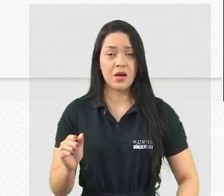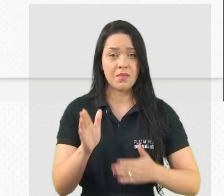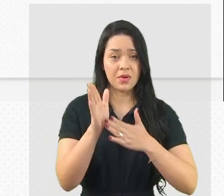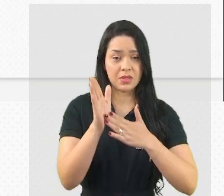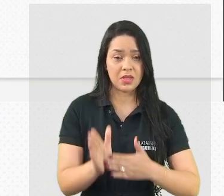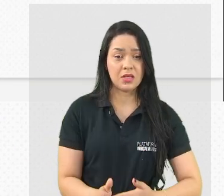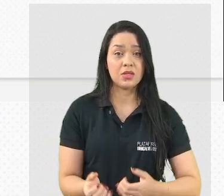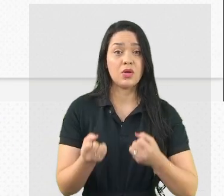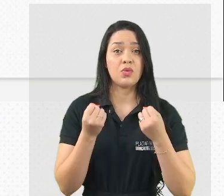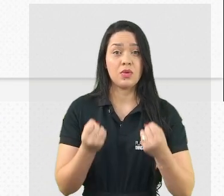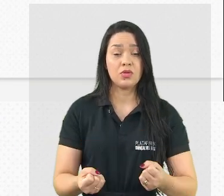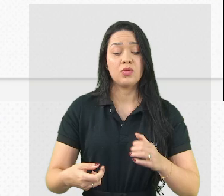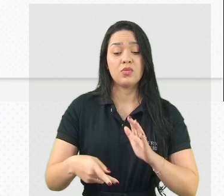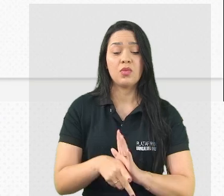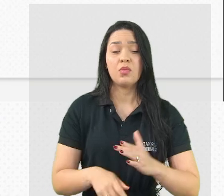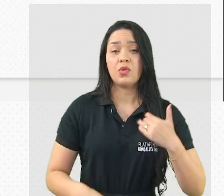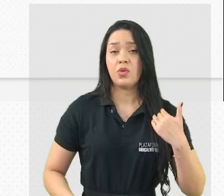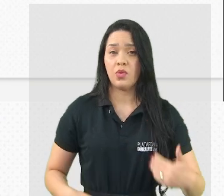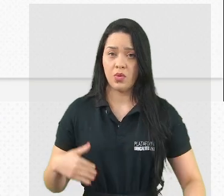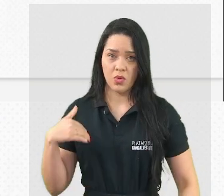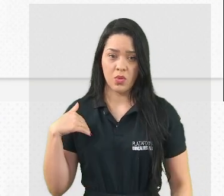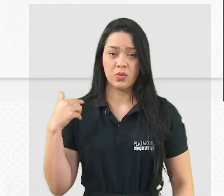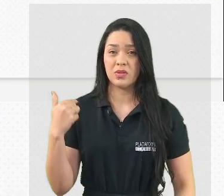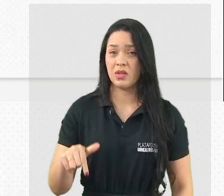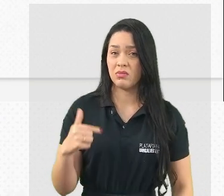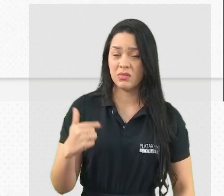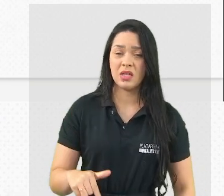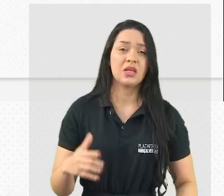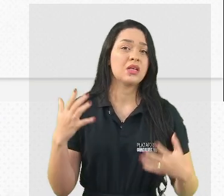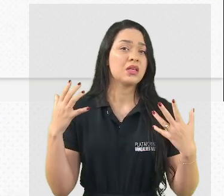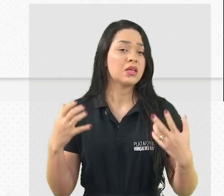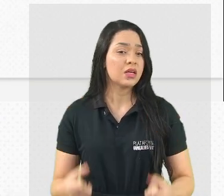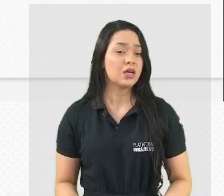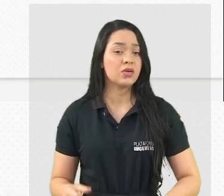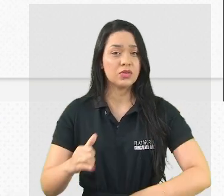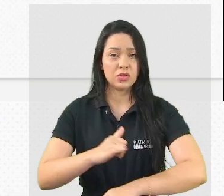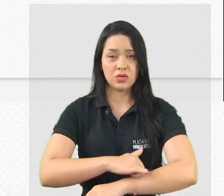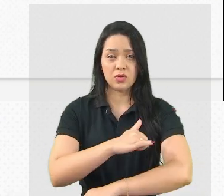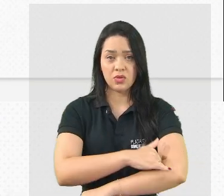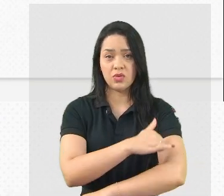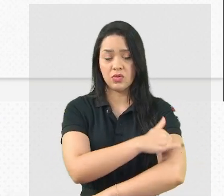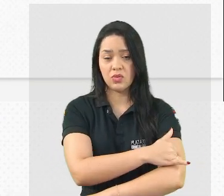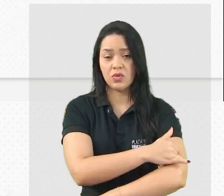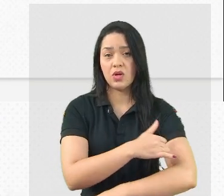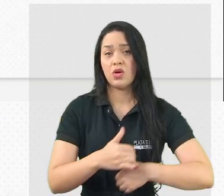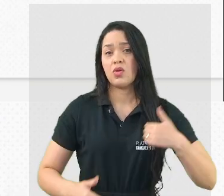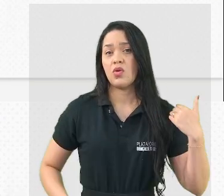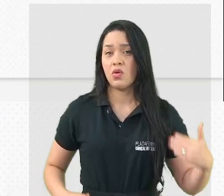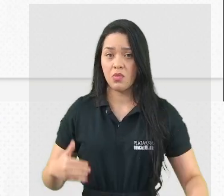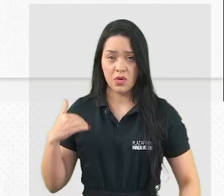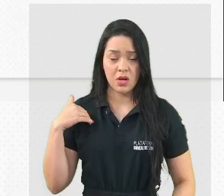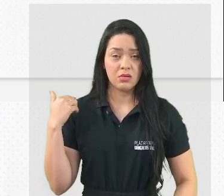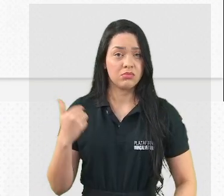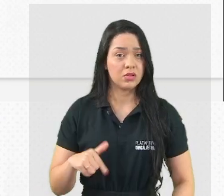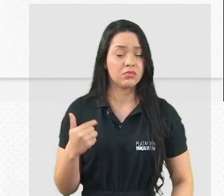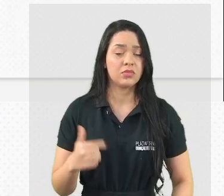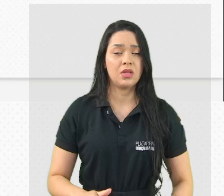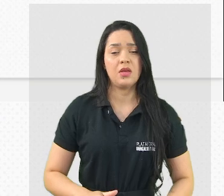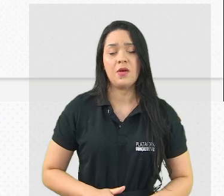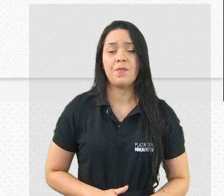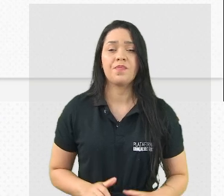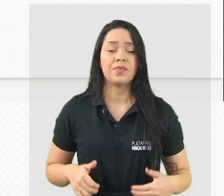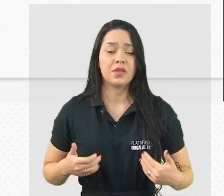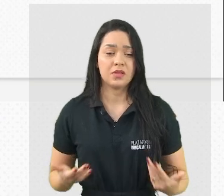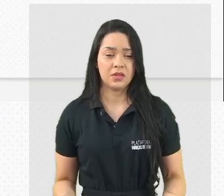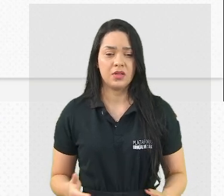o peso do próprio corpo. Não ter ganho de gordura corporal, digamos assim, não ter ganho de peso.